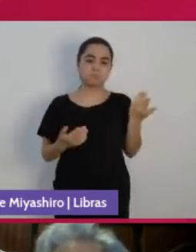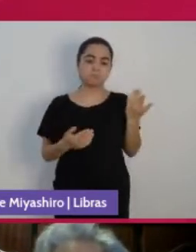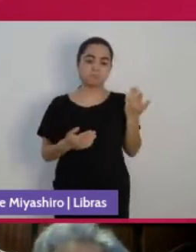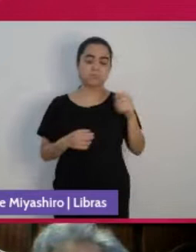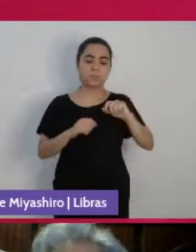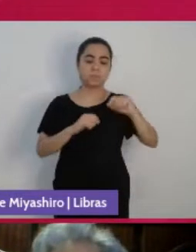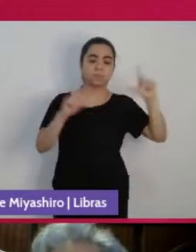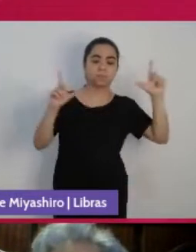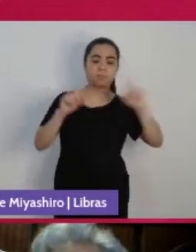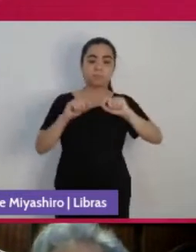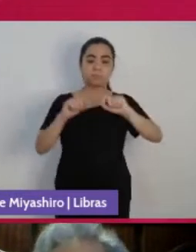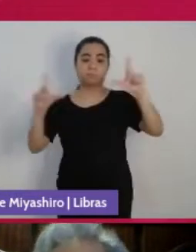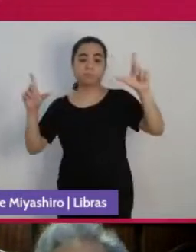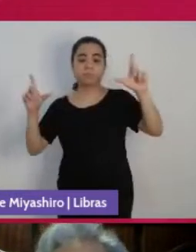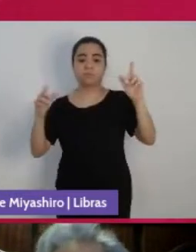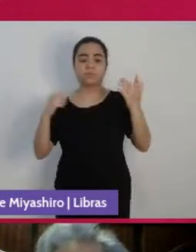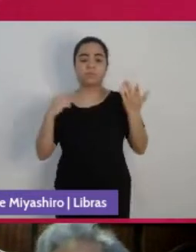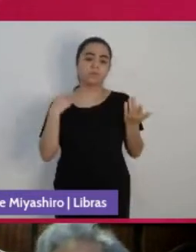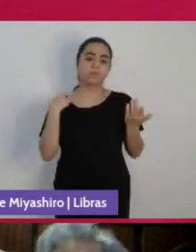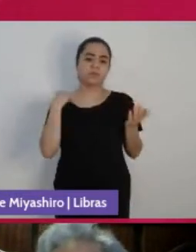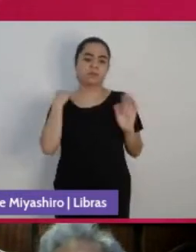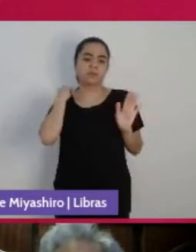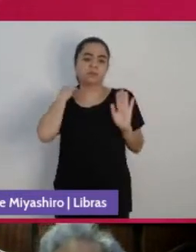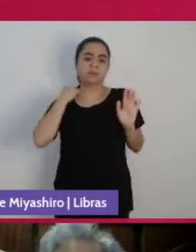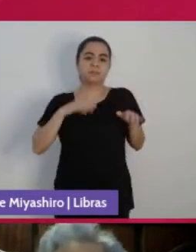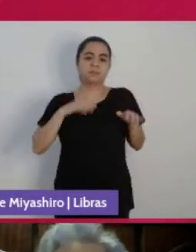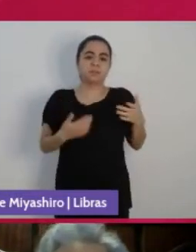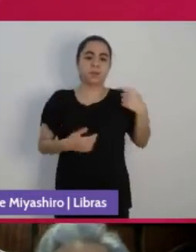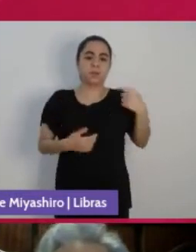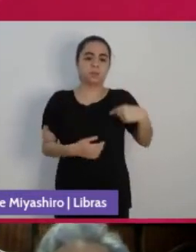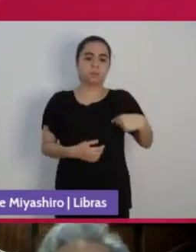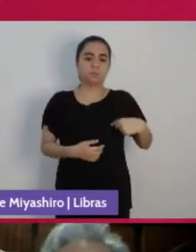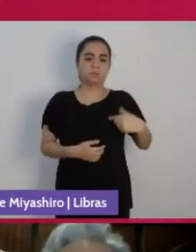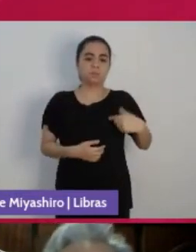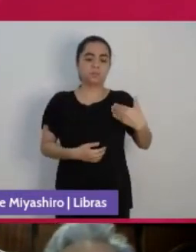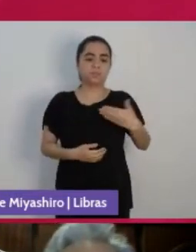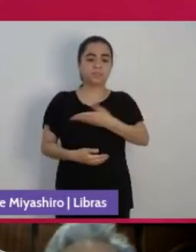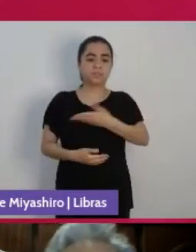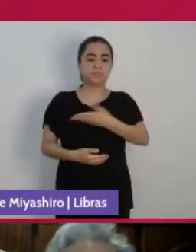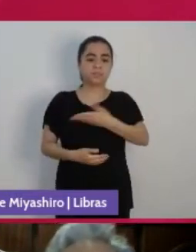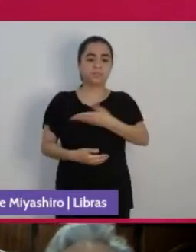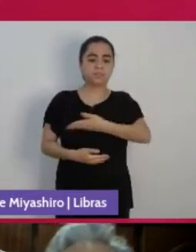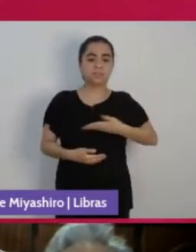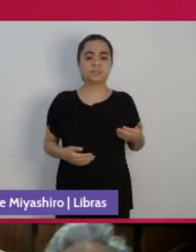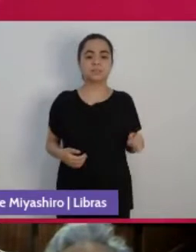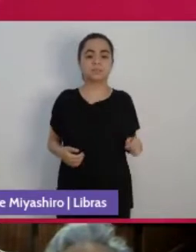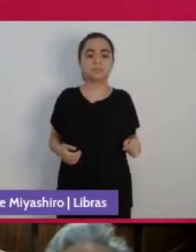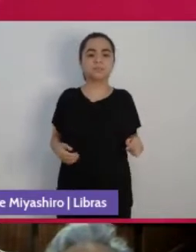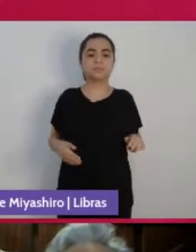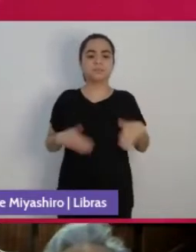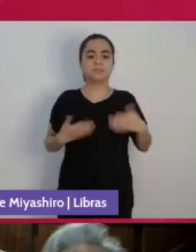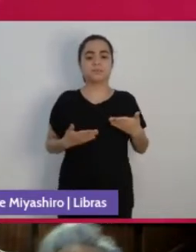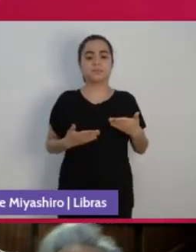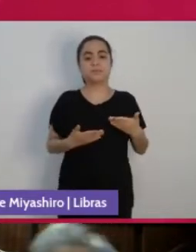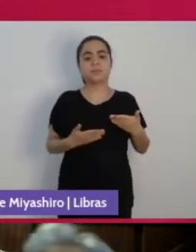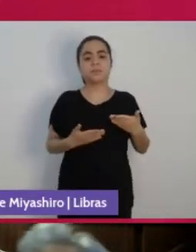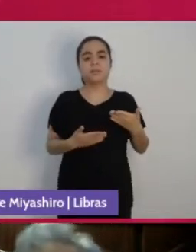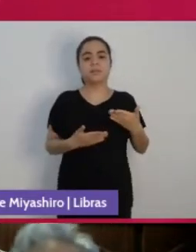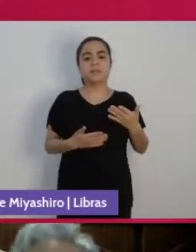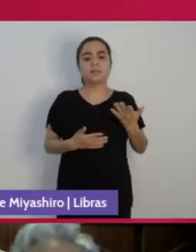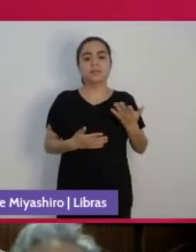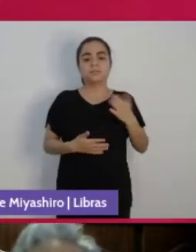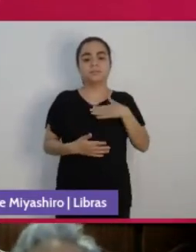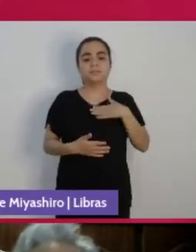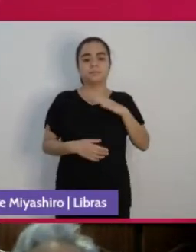lateral ou exagero medial. Essa daqui está no centro da mama. Olha essa daqui. Essa daqui as meninas colocaram no